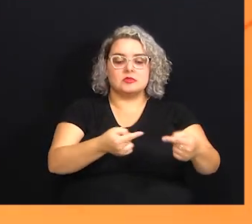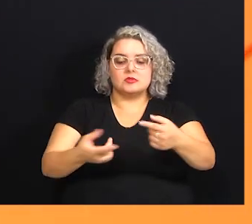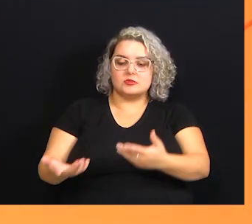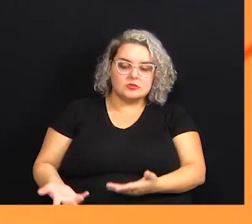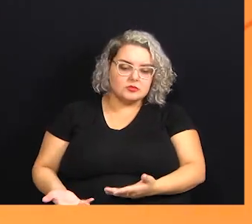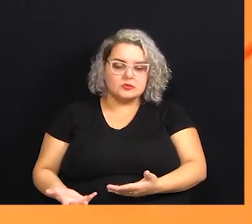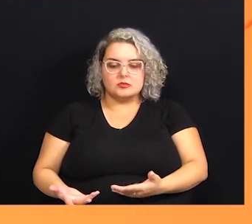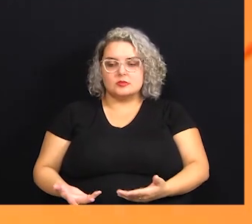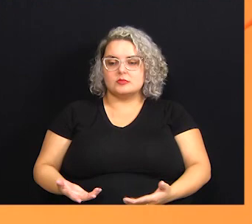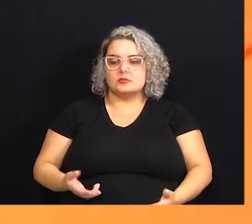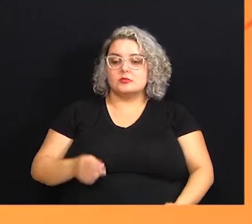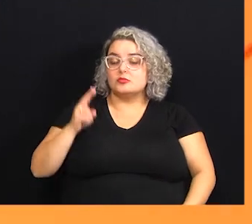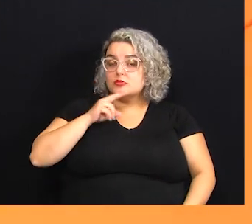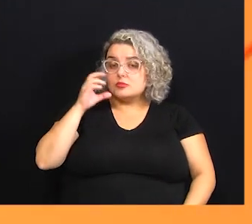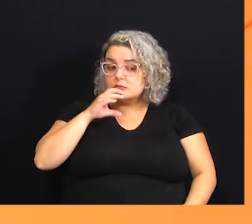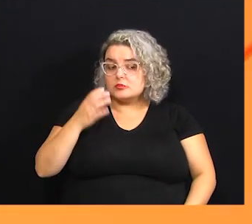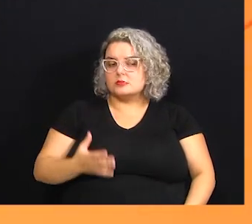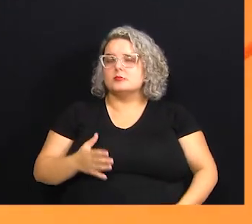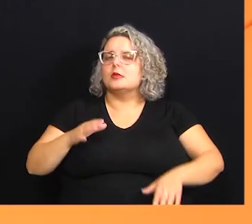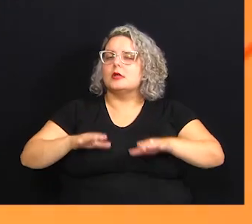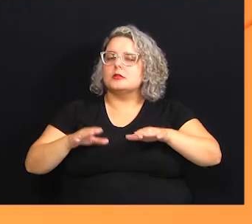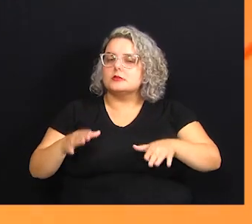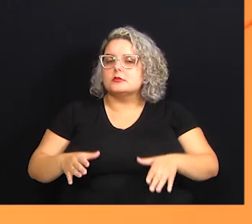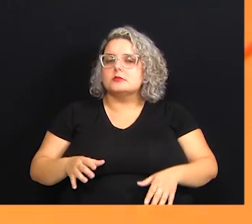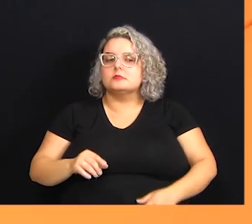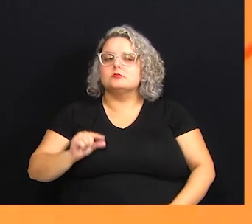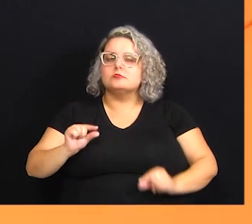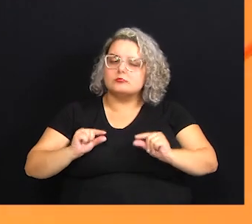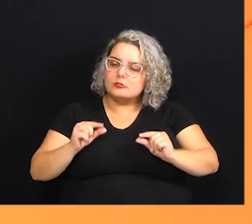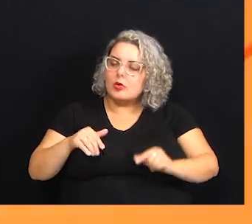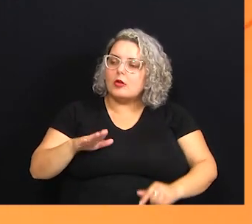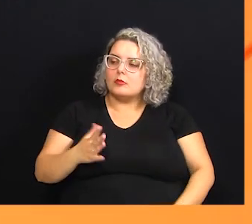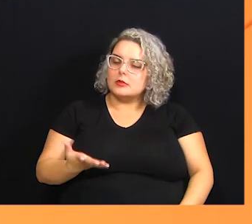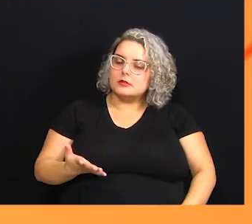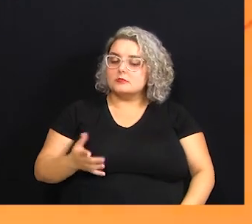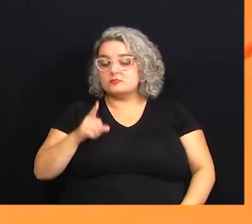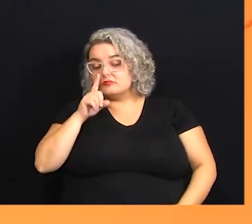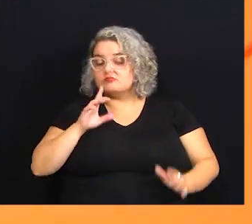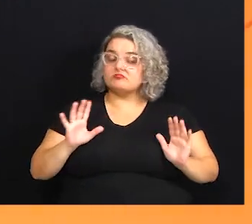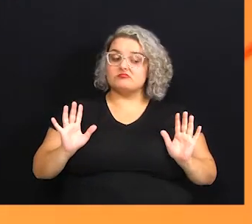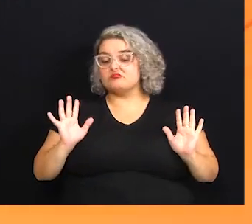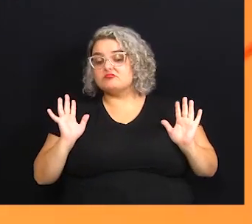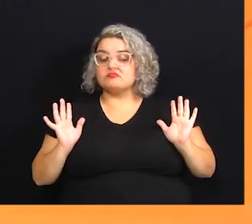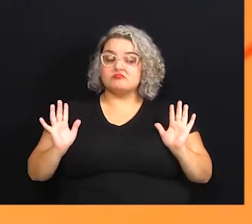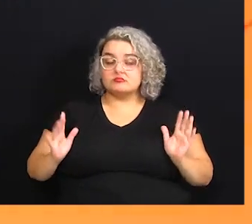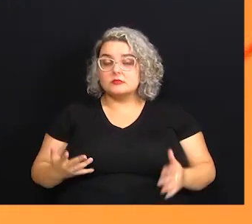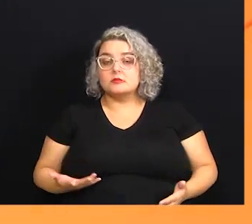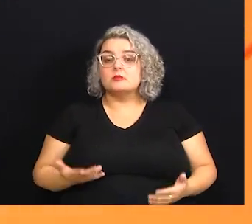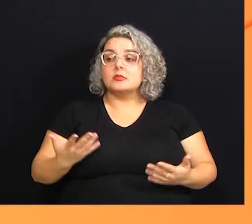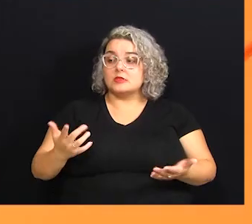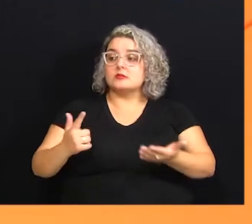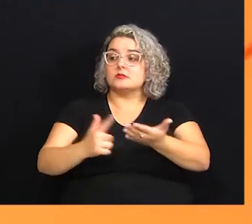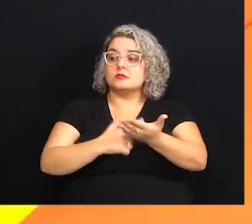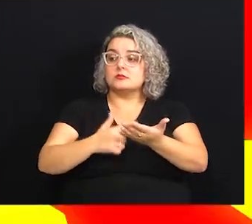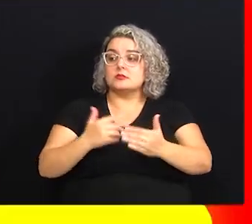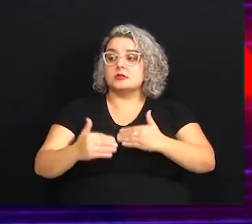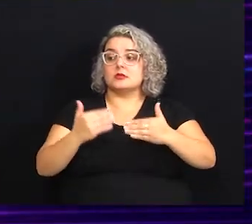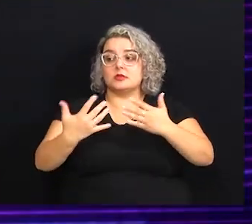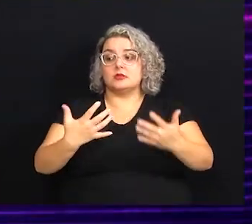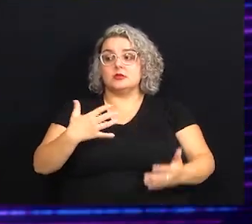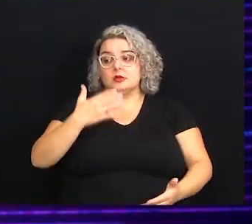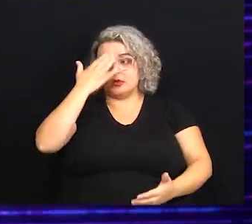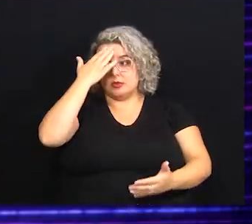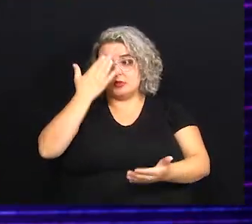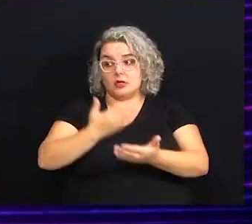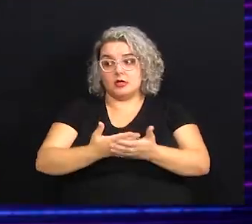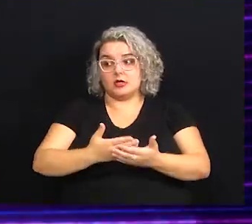assim pungente e essencial, talvez eu ficaria um pouco mais, sabe, com o pé atrás. Mas por esse livro articular uma discussão de uma forma